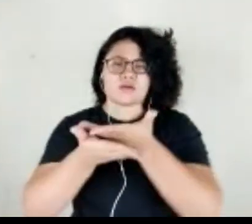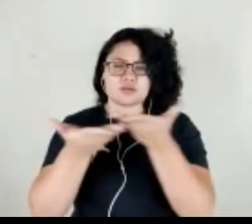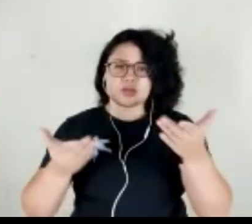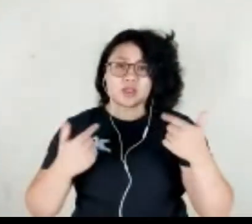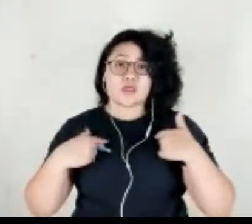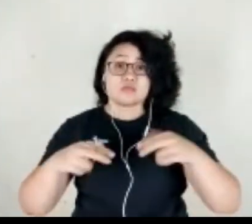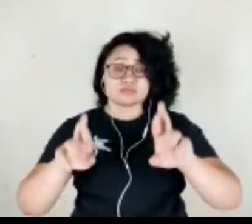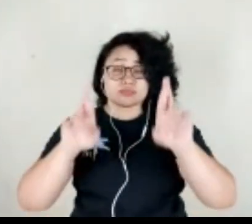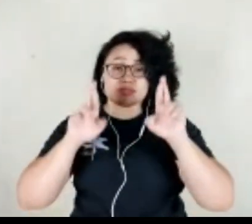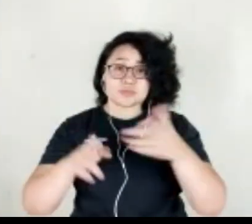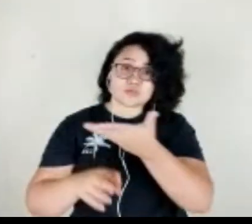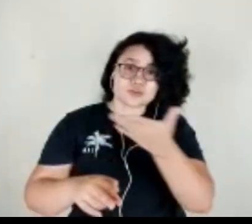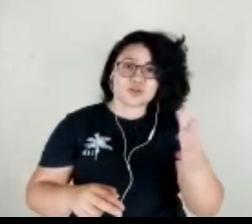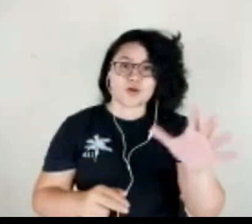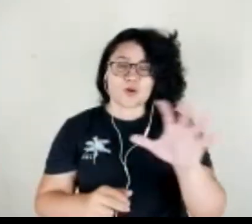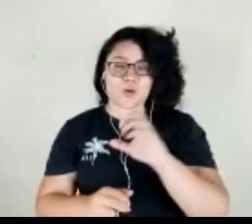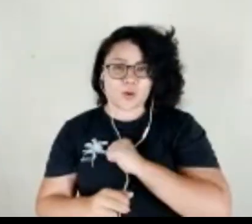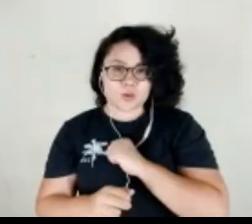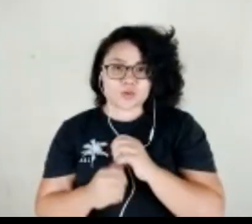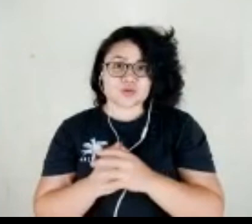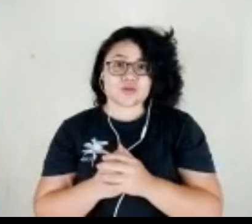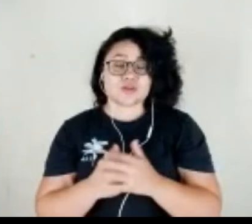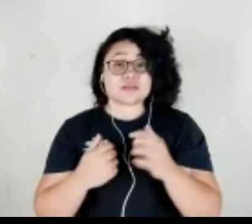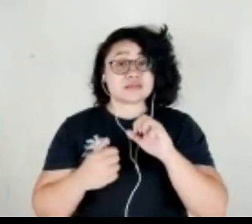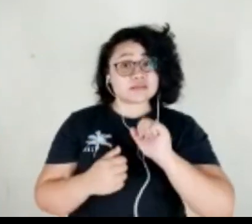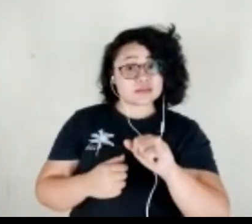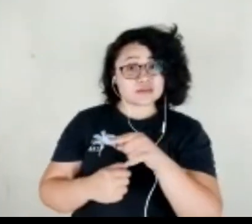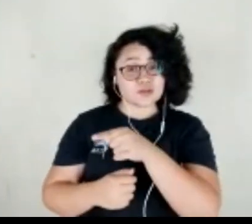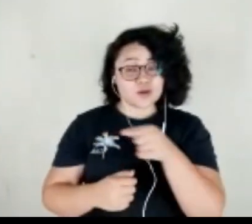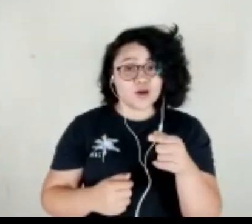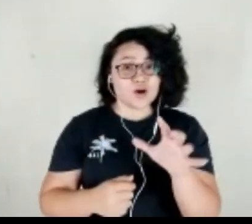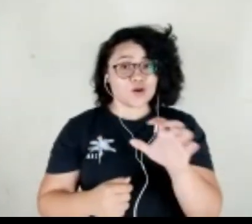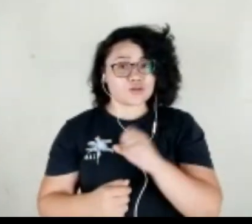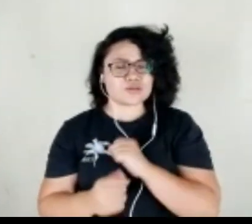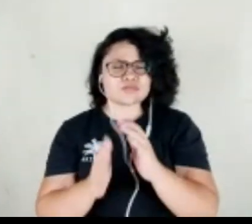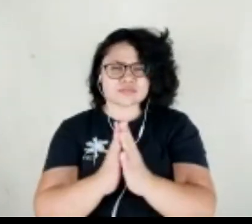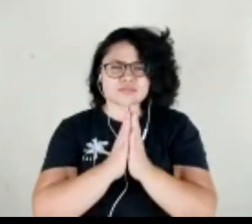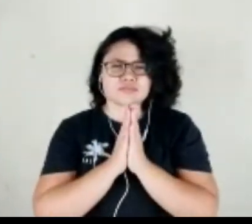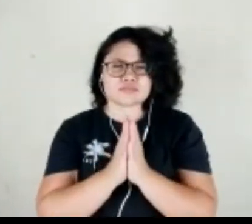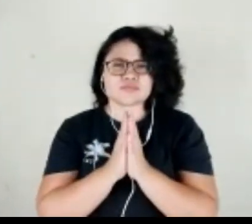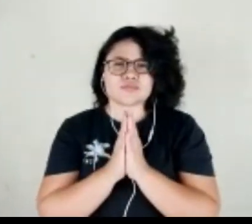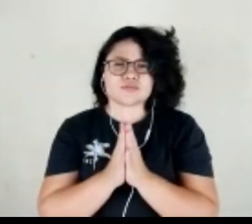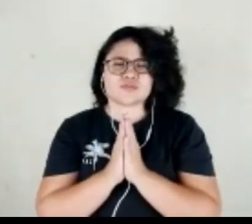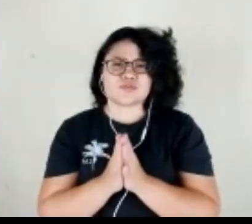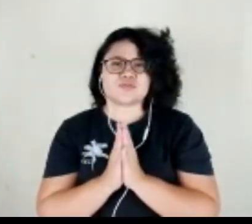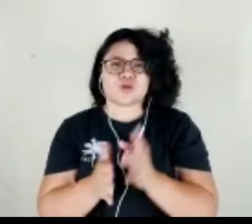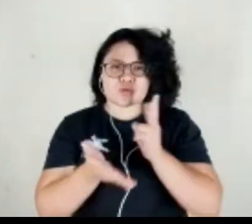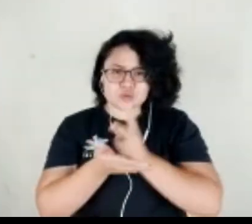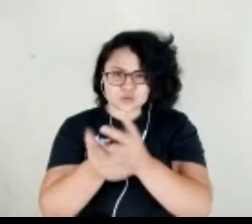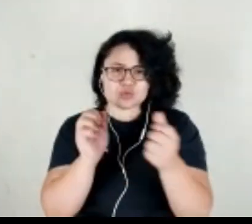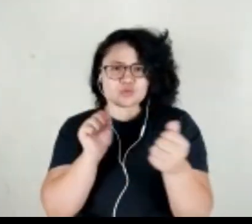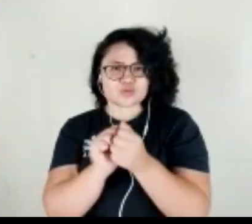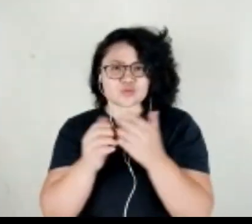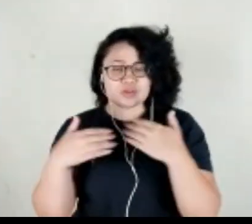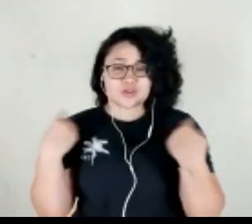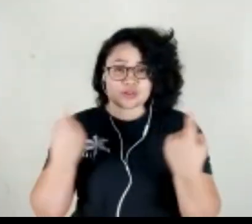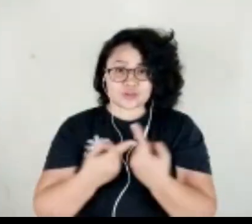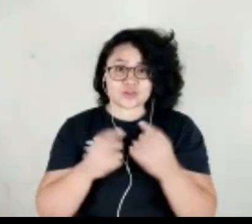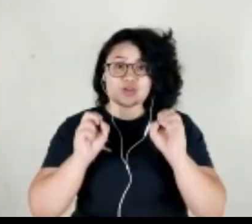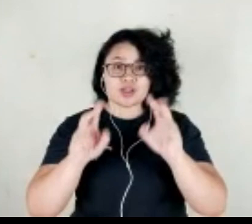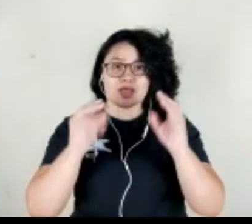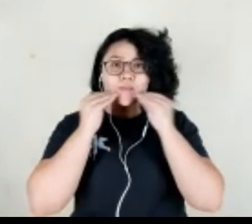aqui esse recado para vocês, espero que vocês tenham gostado. E se gostaram, por favor, fiquem com a